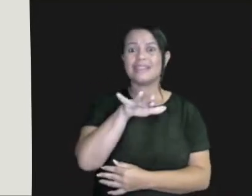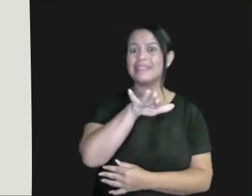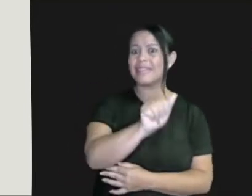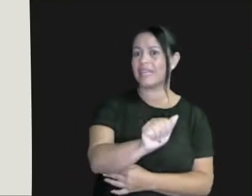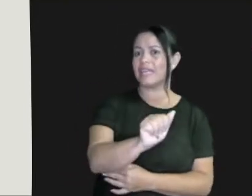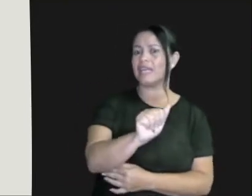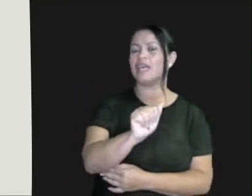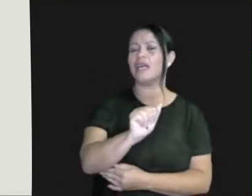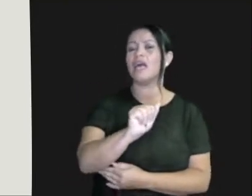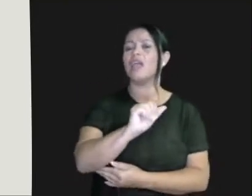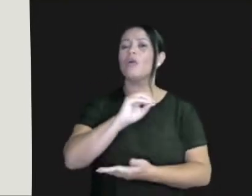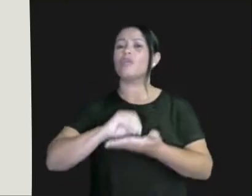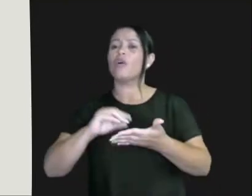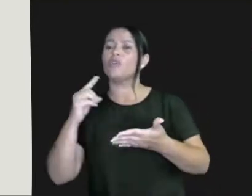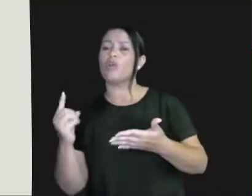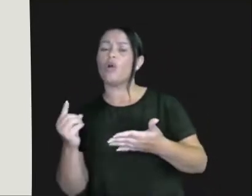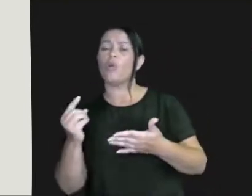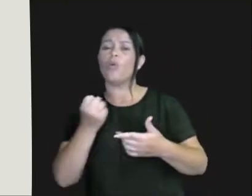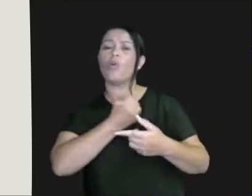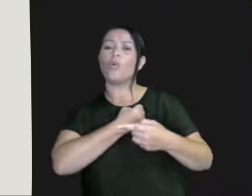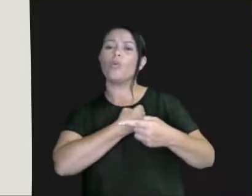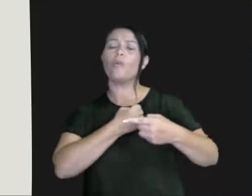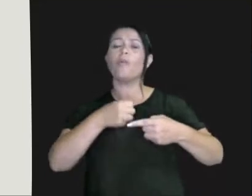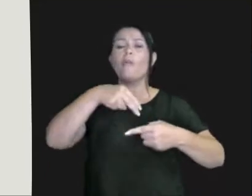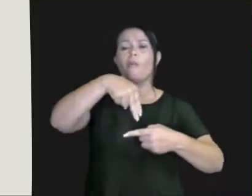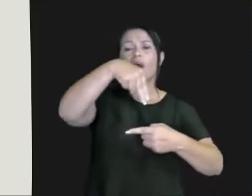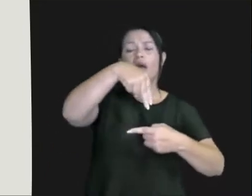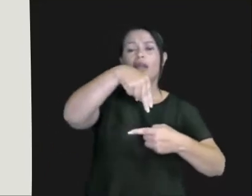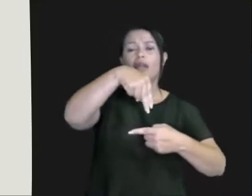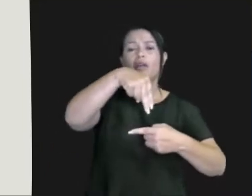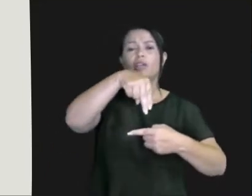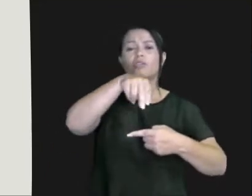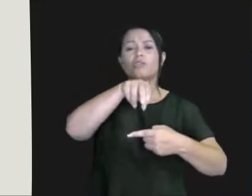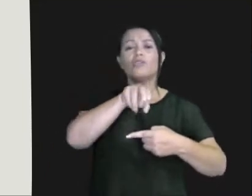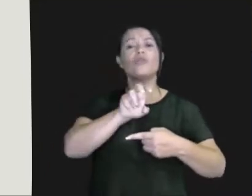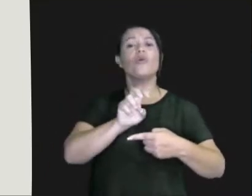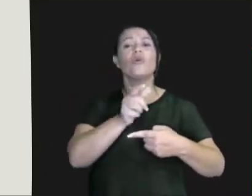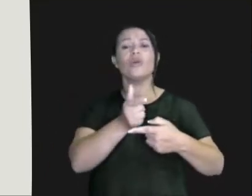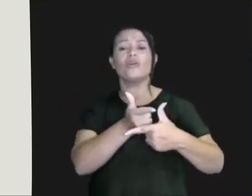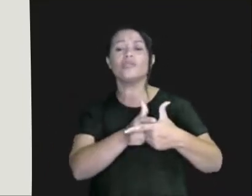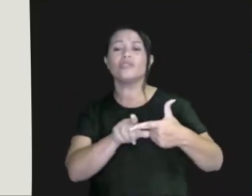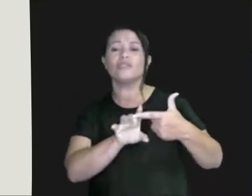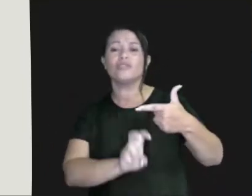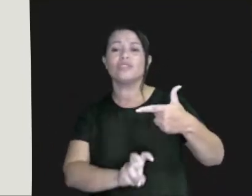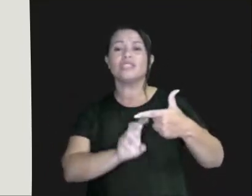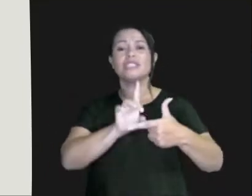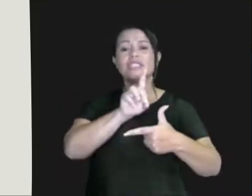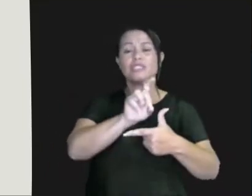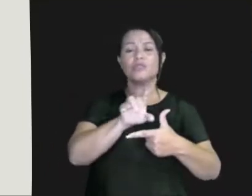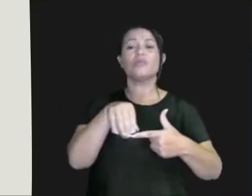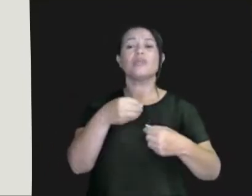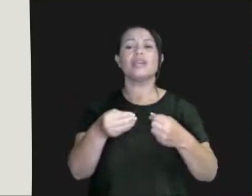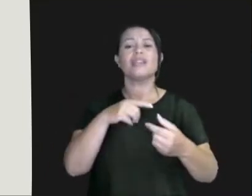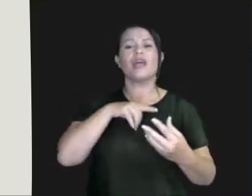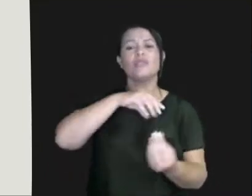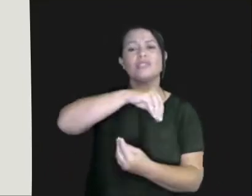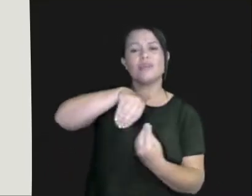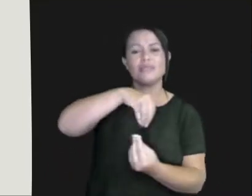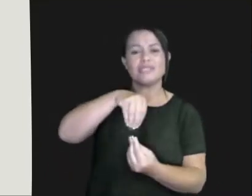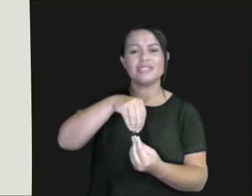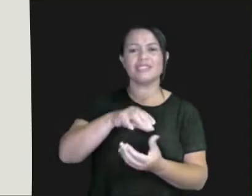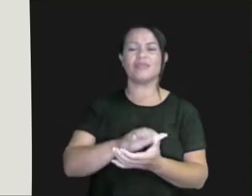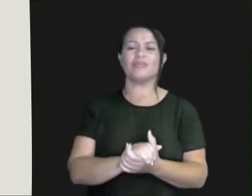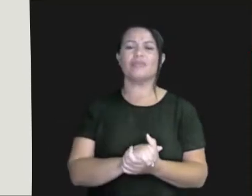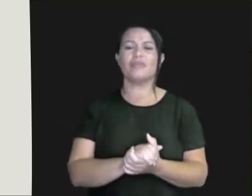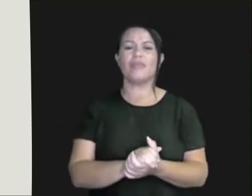resto, 1. O numerador e o divisor 5 será o denominador. Assim, temos a fração mista. Ou